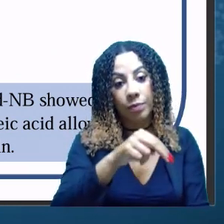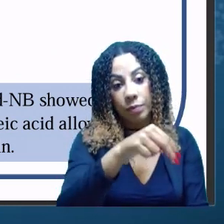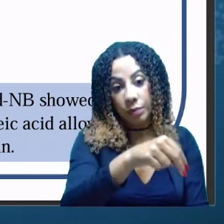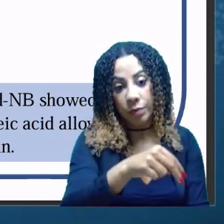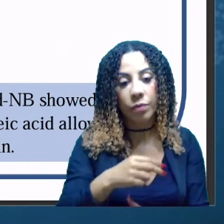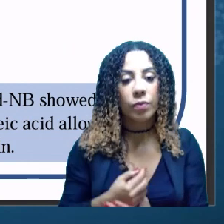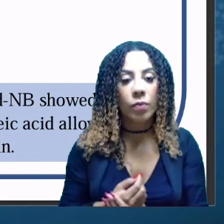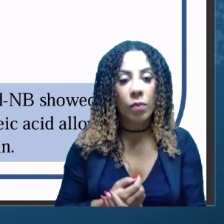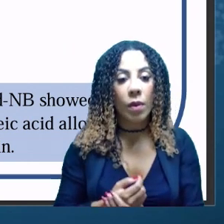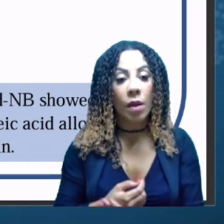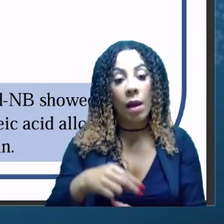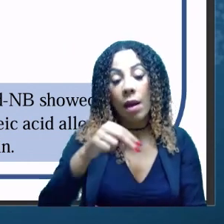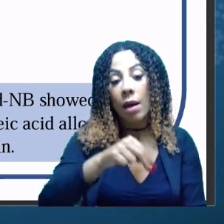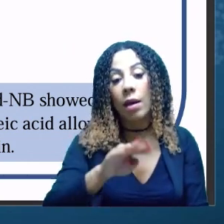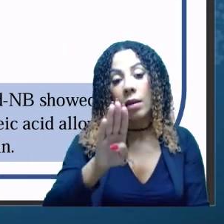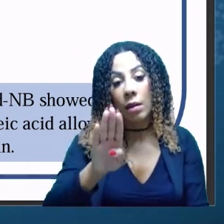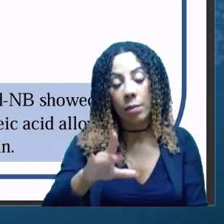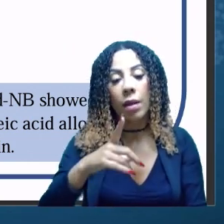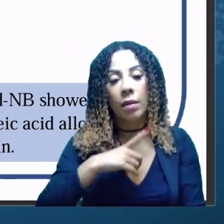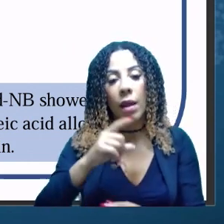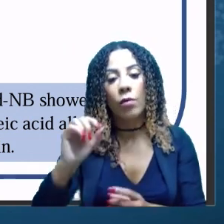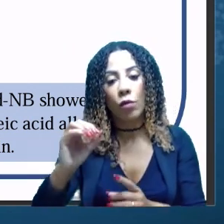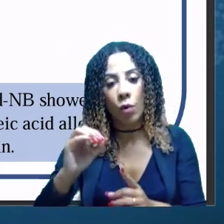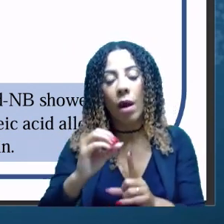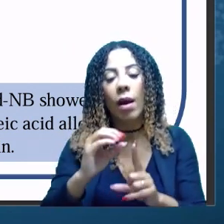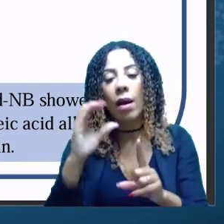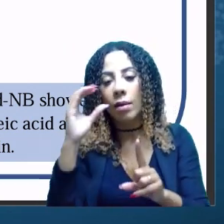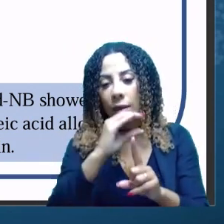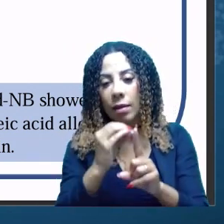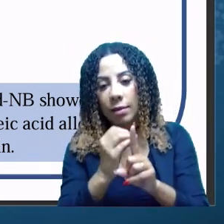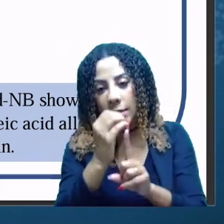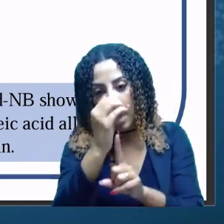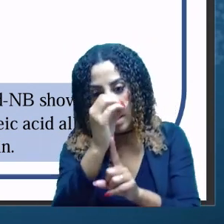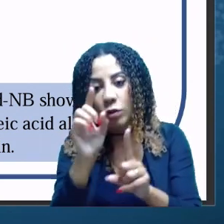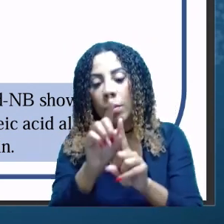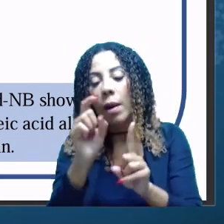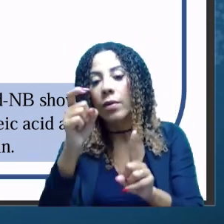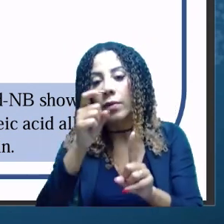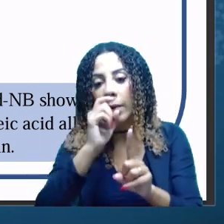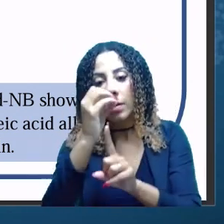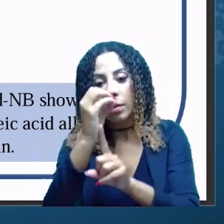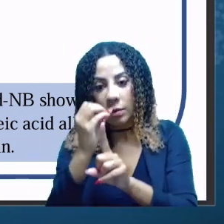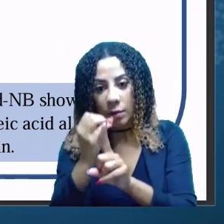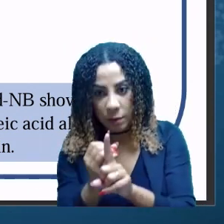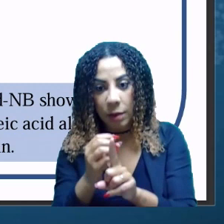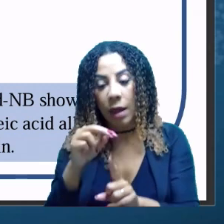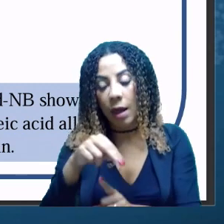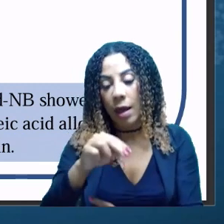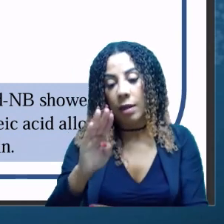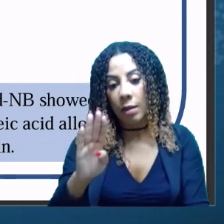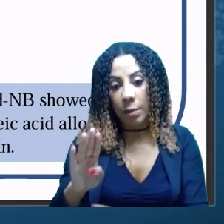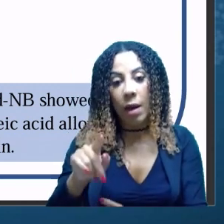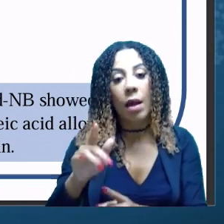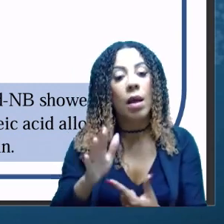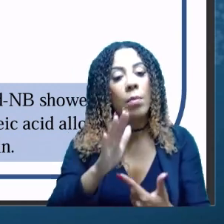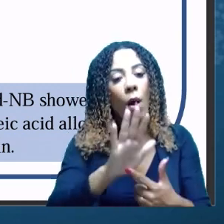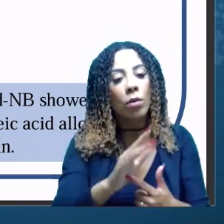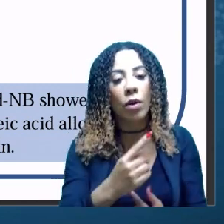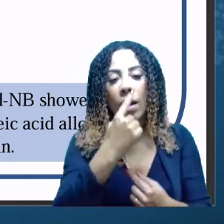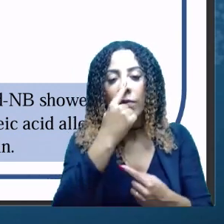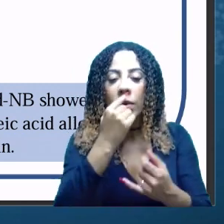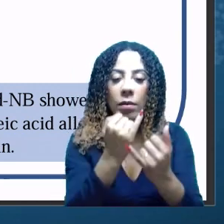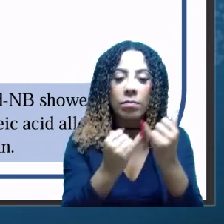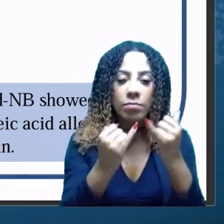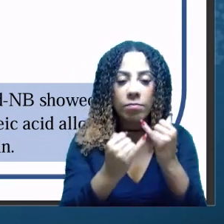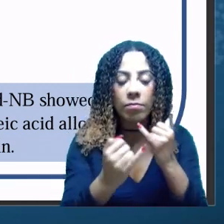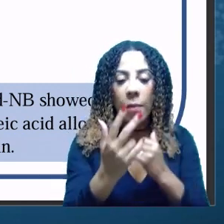então, a cinética térmica e resfriamento, chamada aqui, então, de proteína NB renaturada. Ela apresentou uma afinidade similar a esse